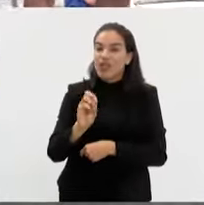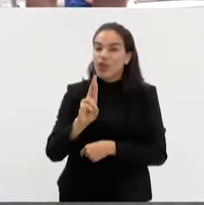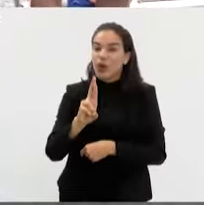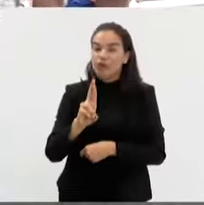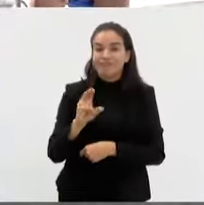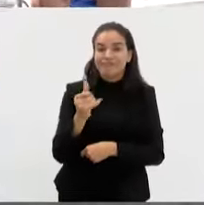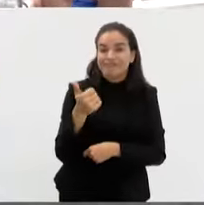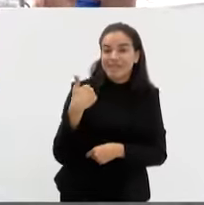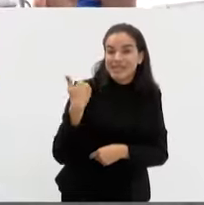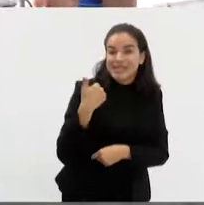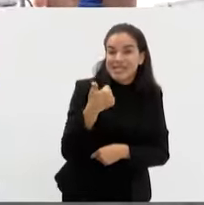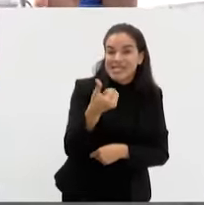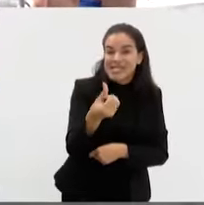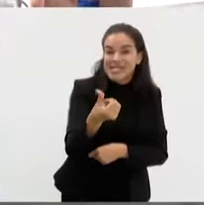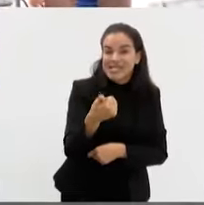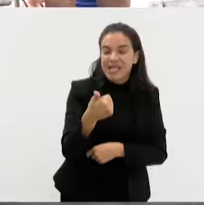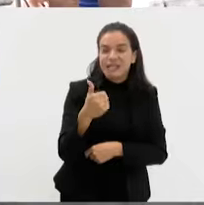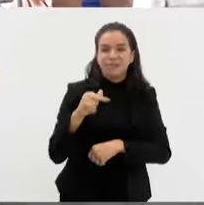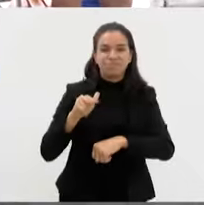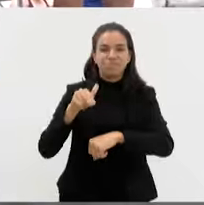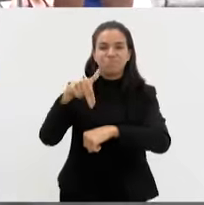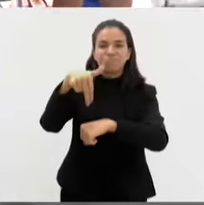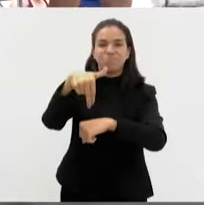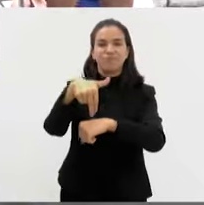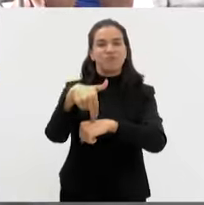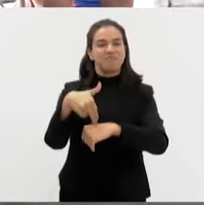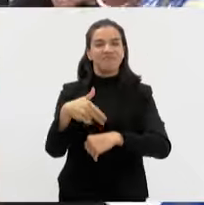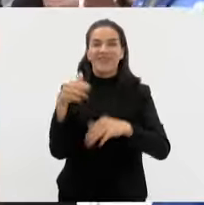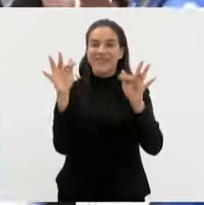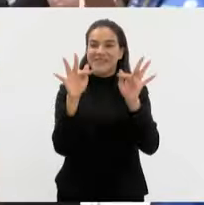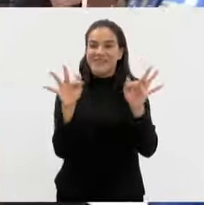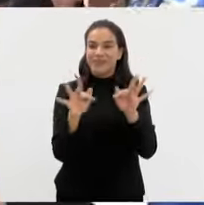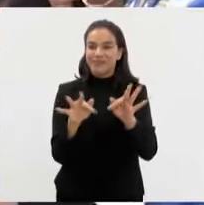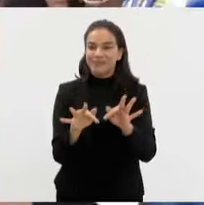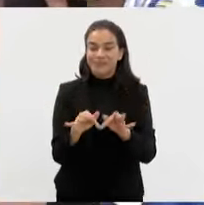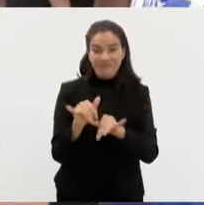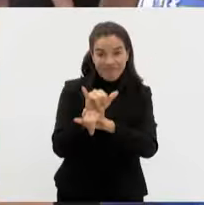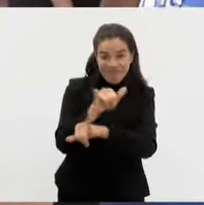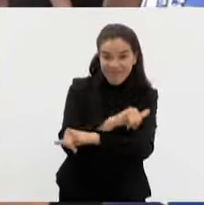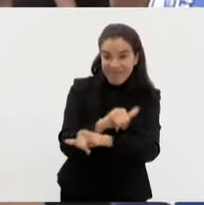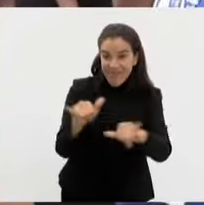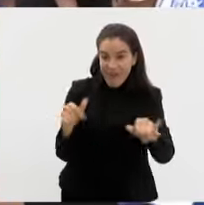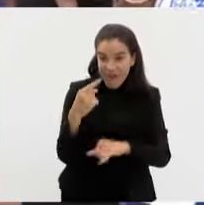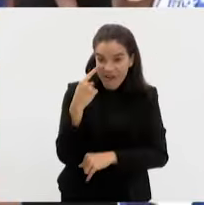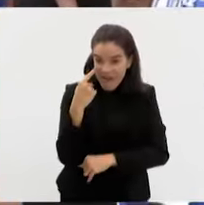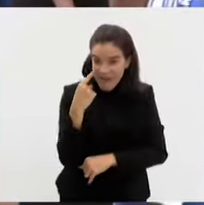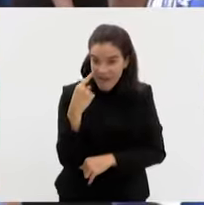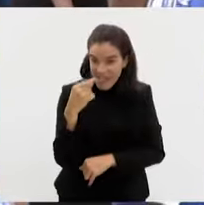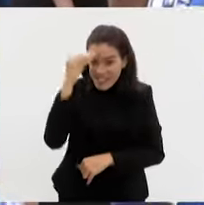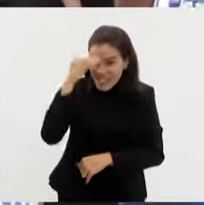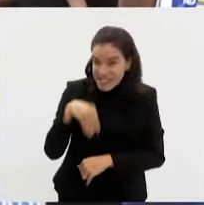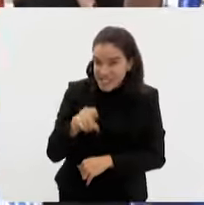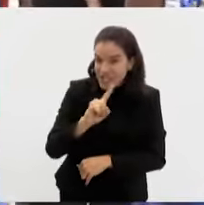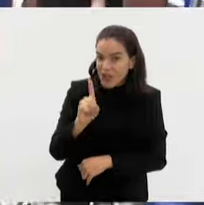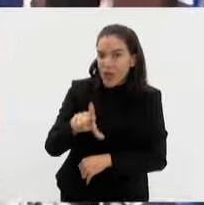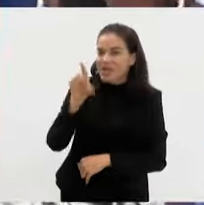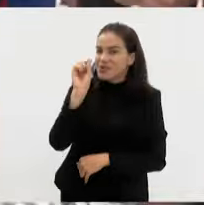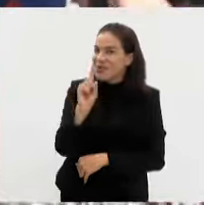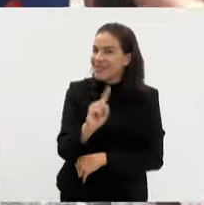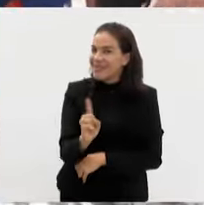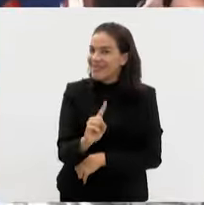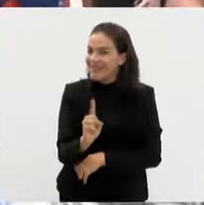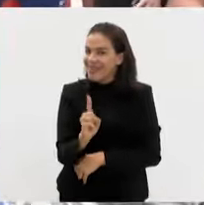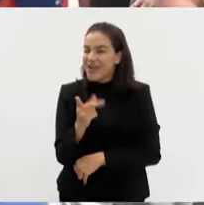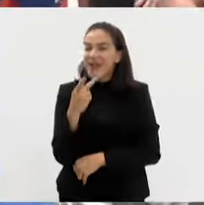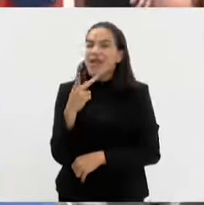apenas 16 anos, subiu no pódio cheio de alegria. Deixar um recado para todo mundo, ó. Desistir não é opção. É a